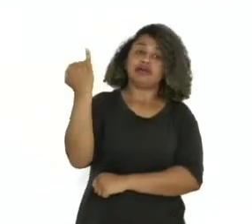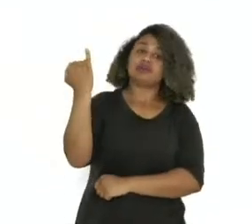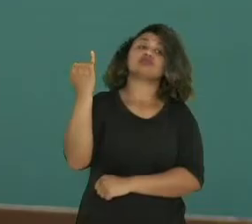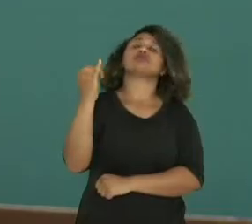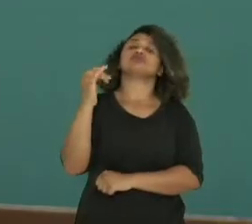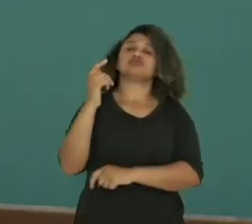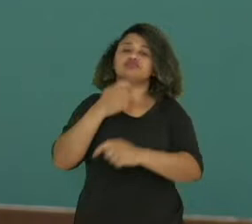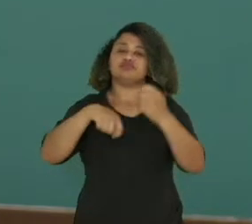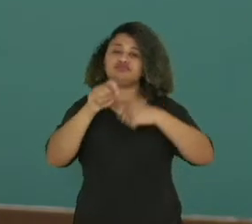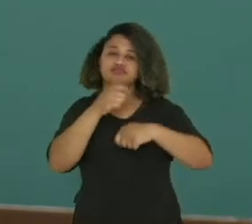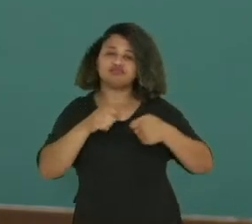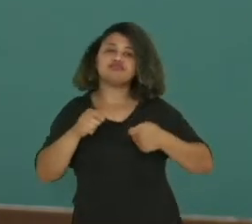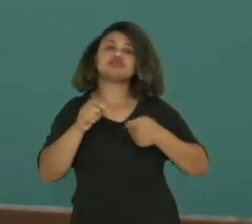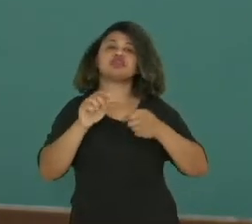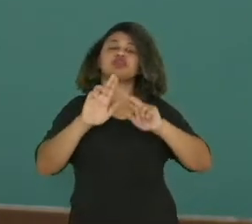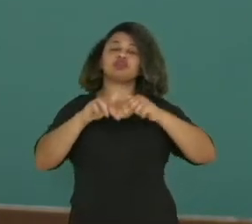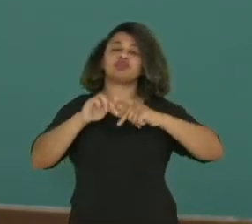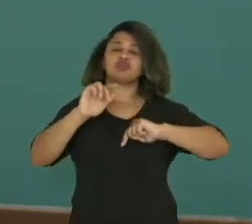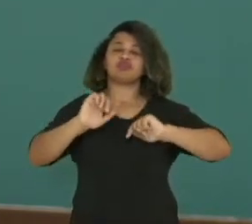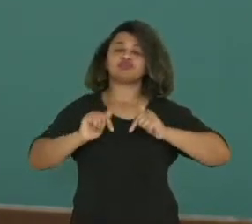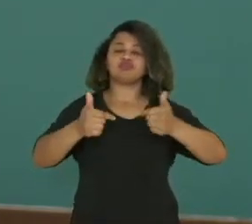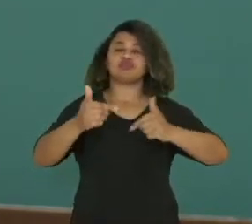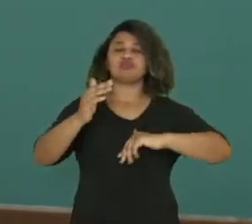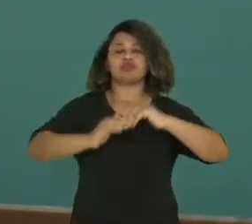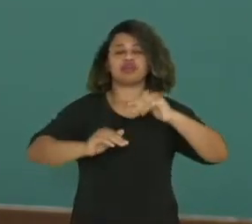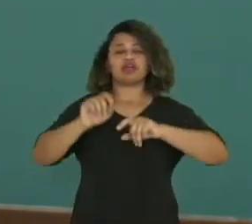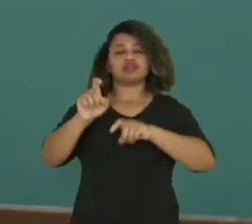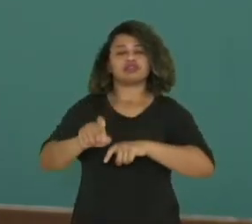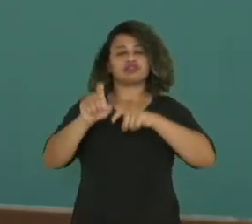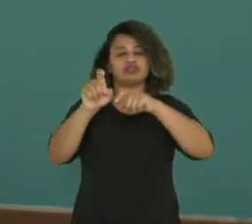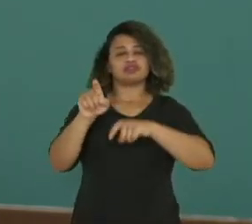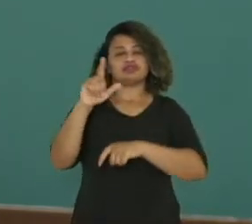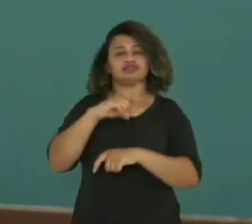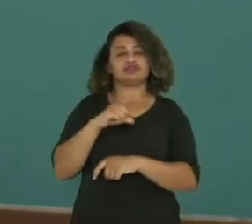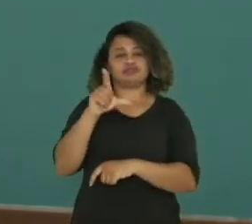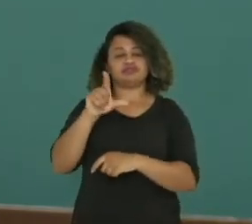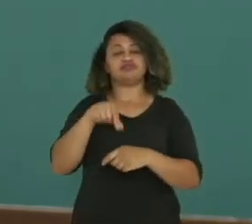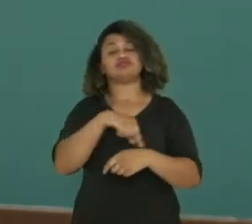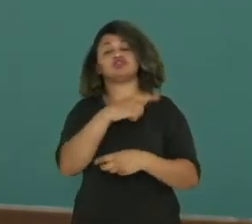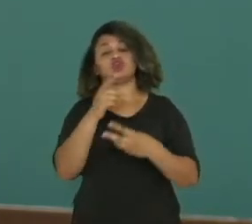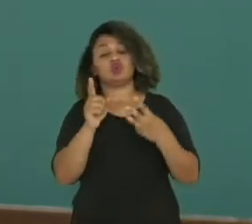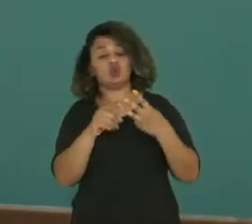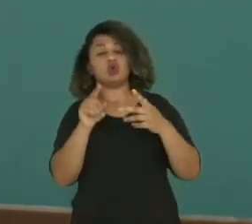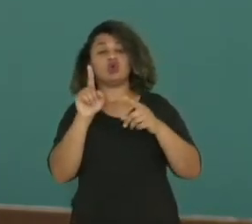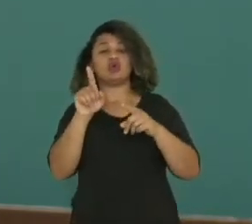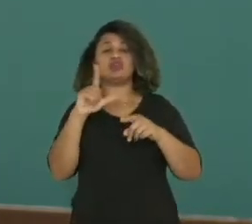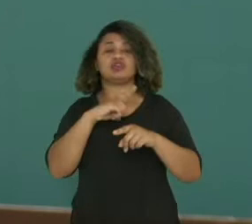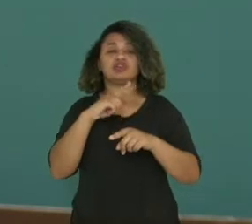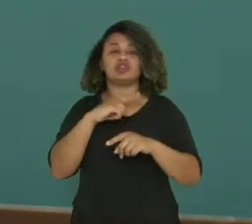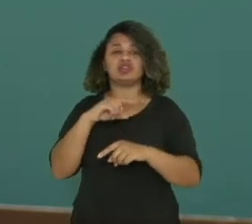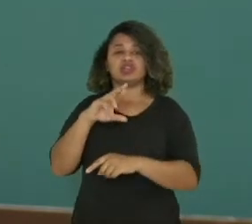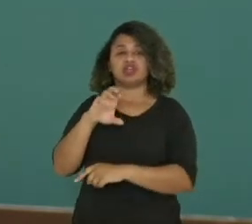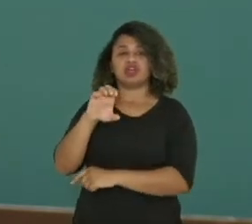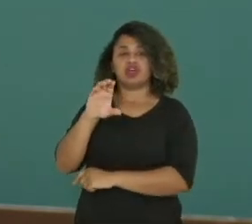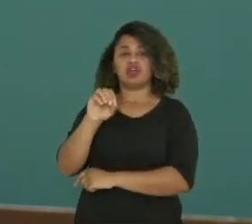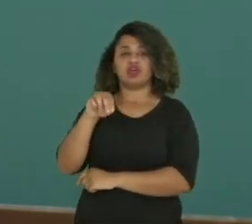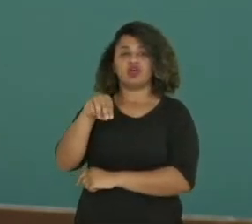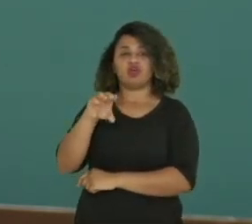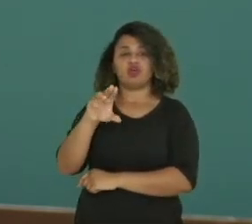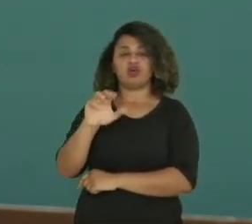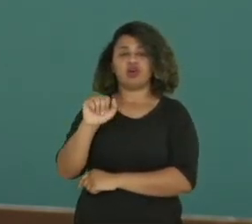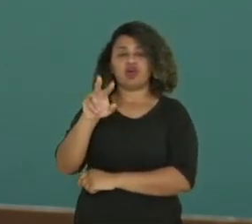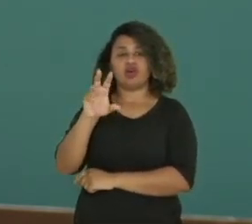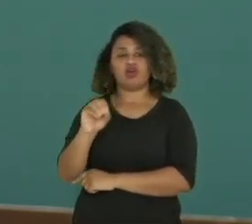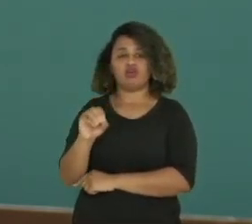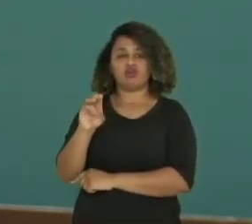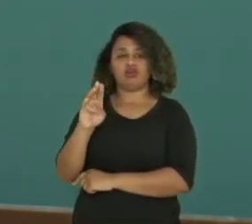importante economicamente pela atividade que é desenvolvida ali. E ainda o Recôncavo Baiano, né? Que corresponde